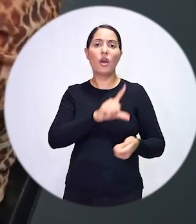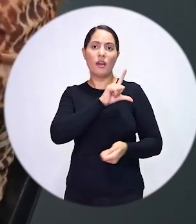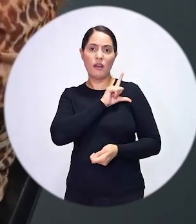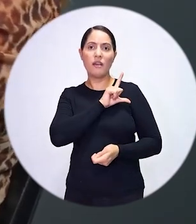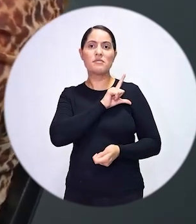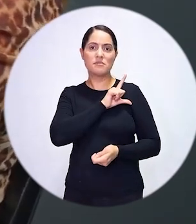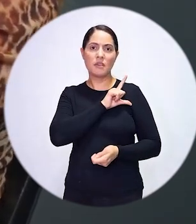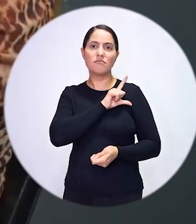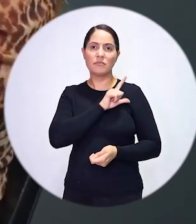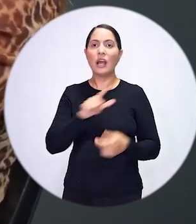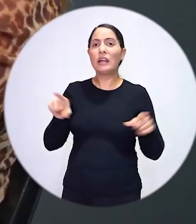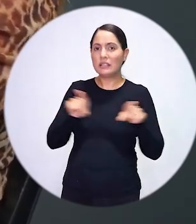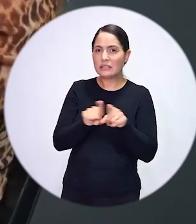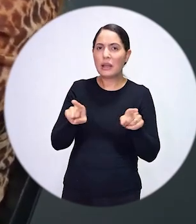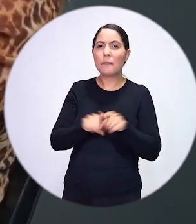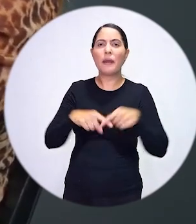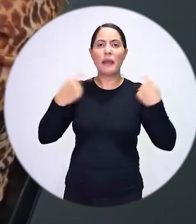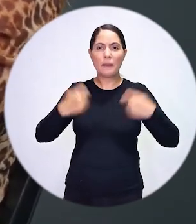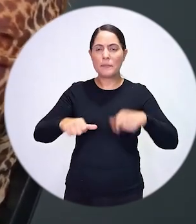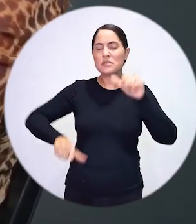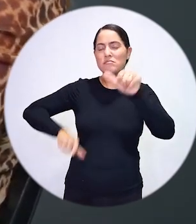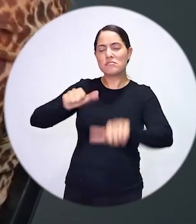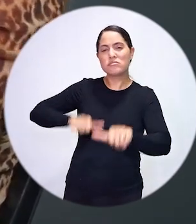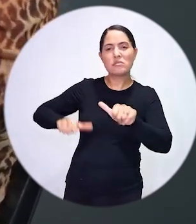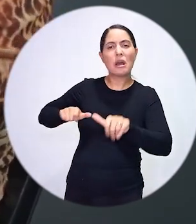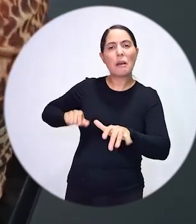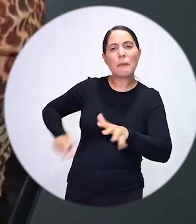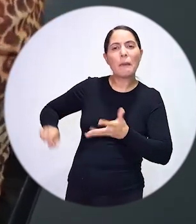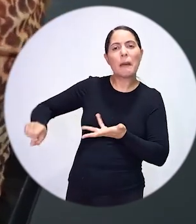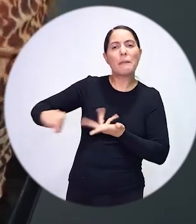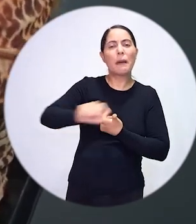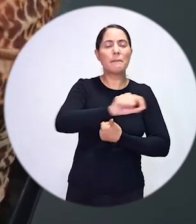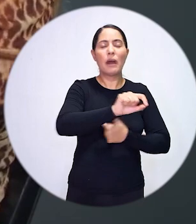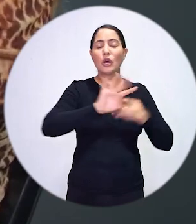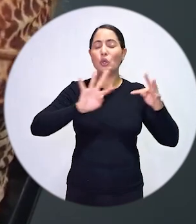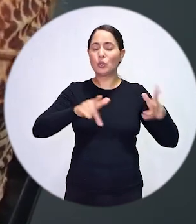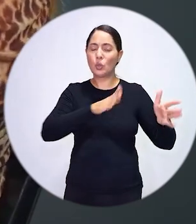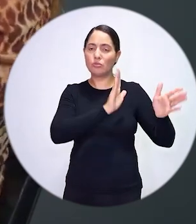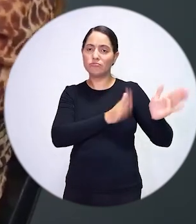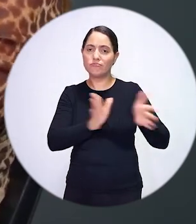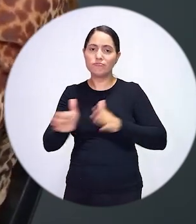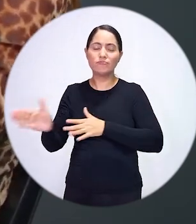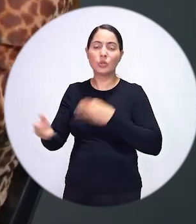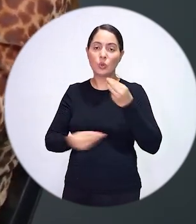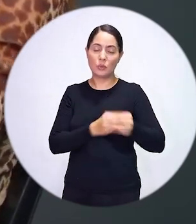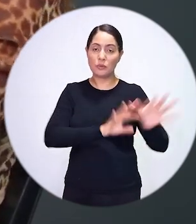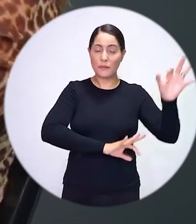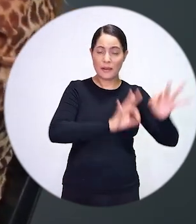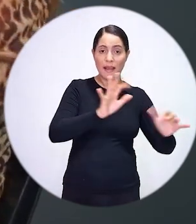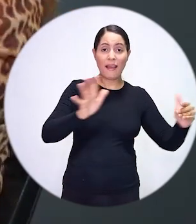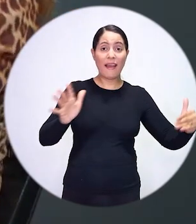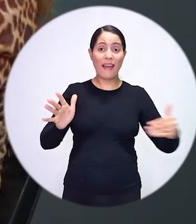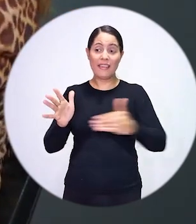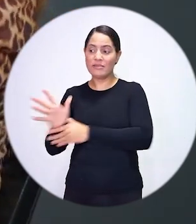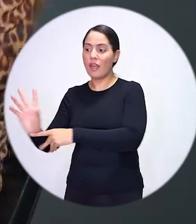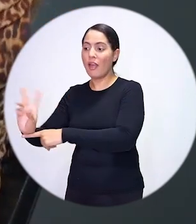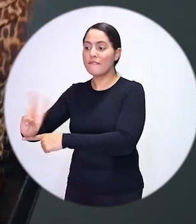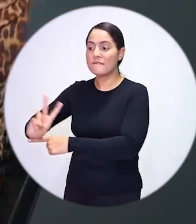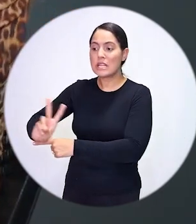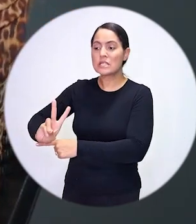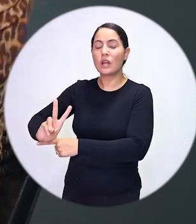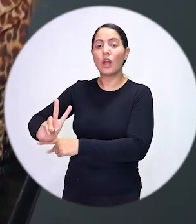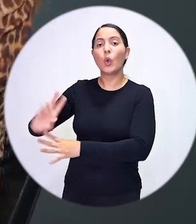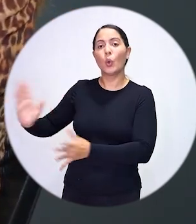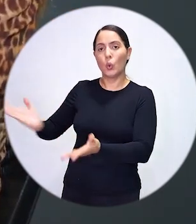é simultâneo, tem que perdurar durante todas as fases do processo. Então, eu vou desde o planejamento até